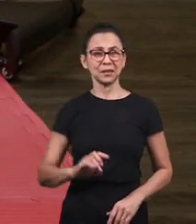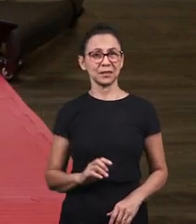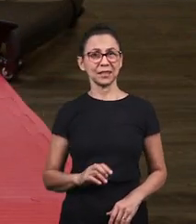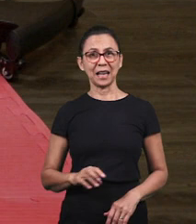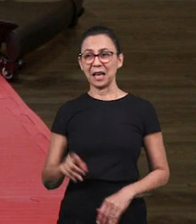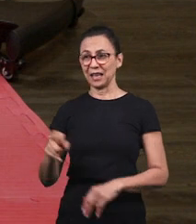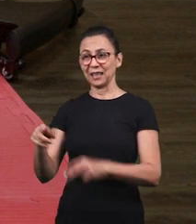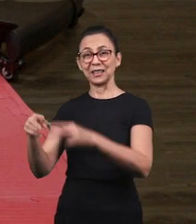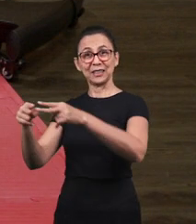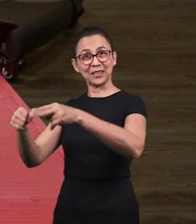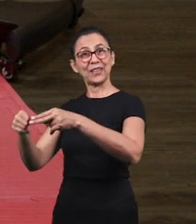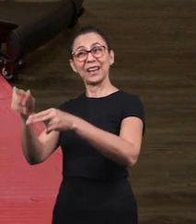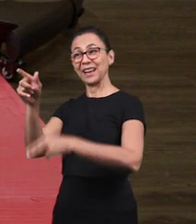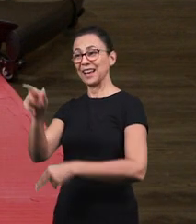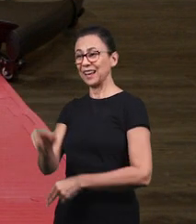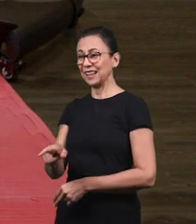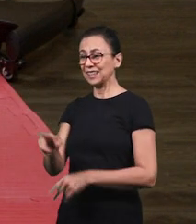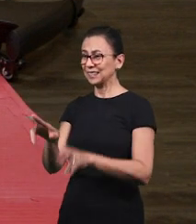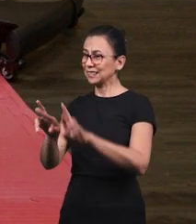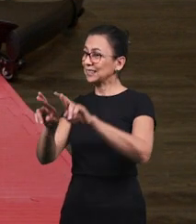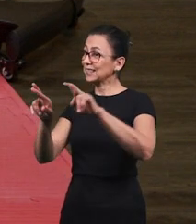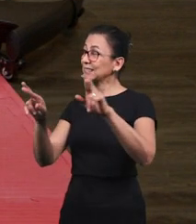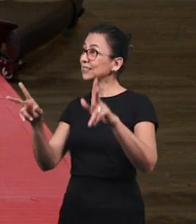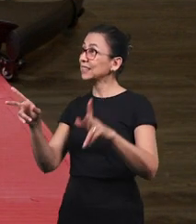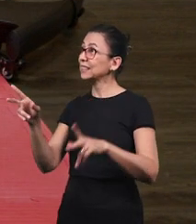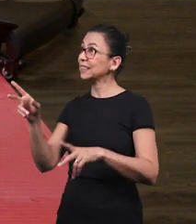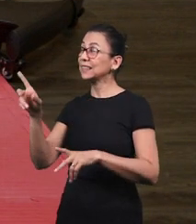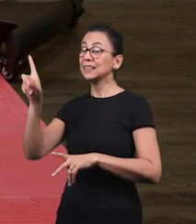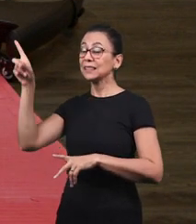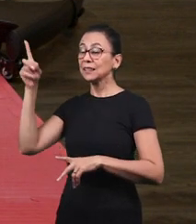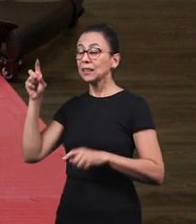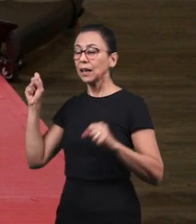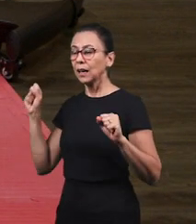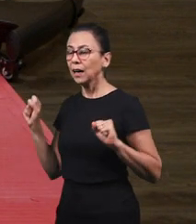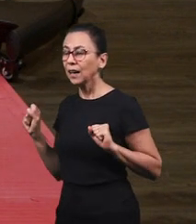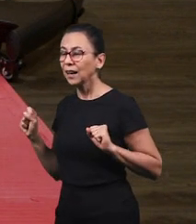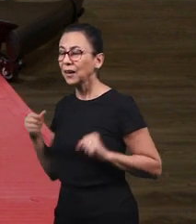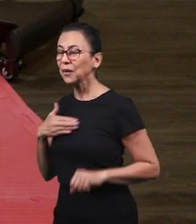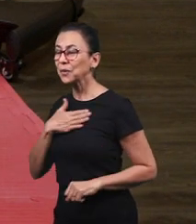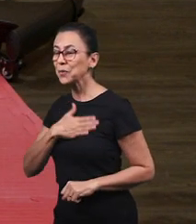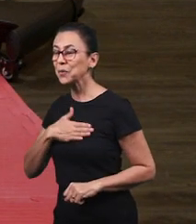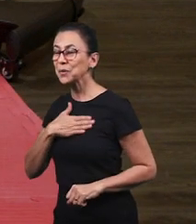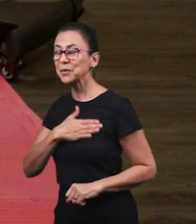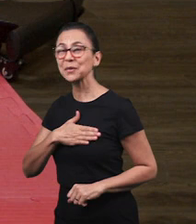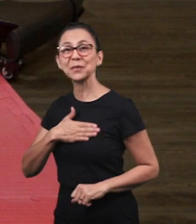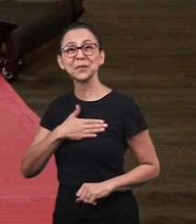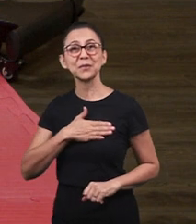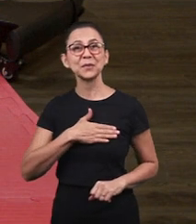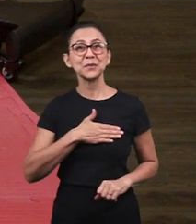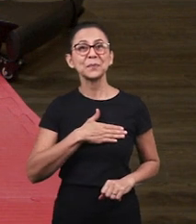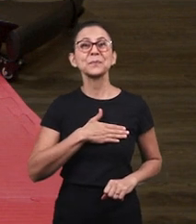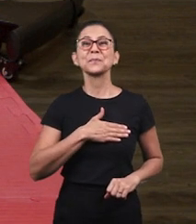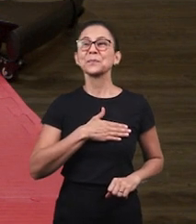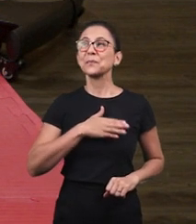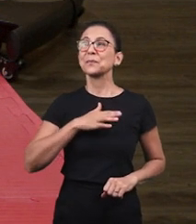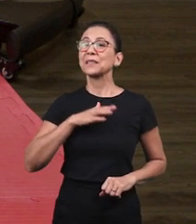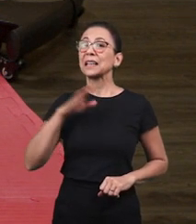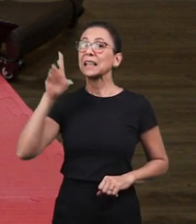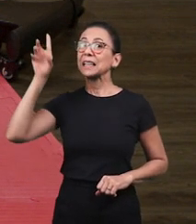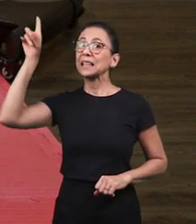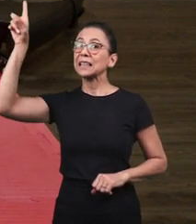achou graça diante de Deus. Deus se agradou de Noé. Então, Deus contou